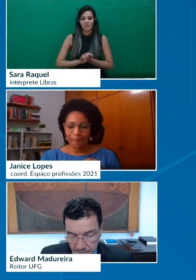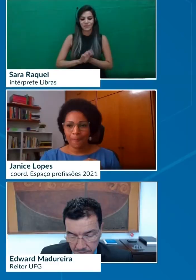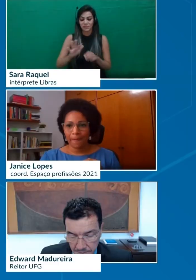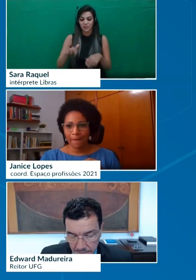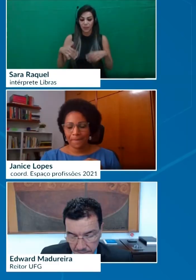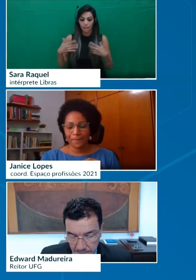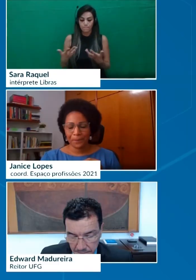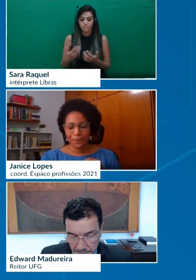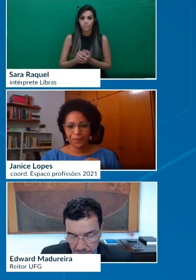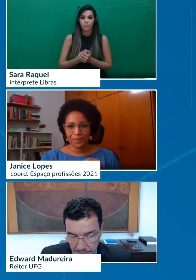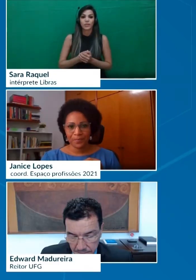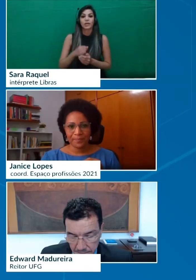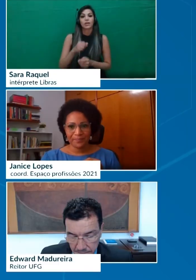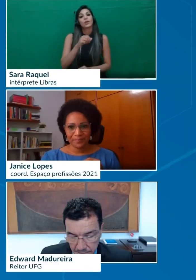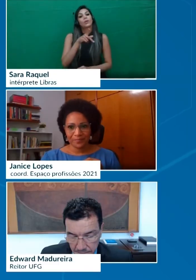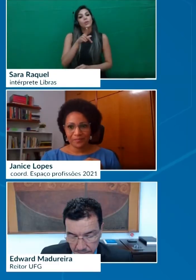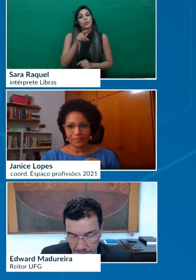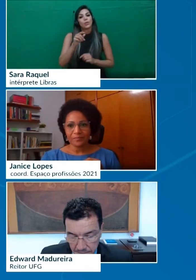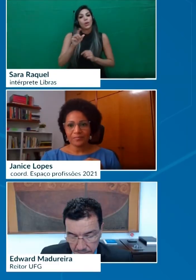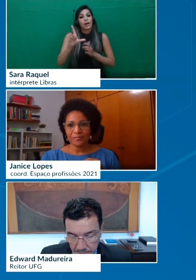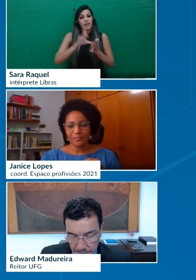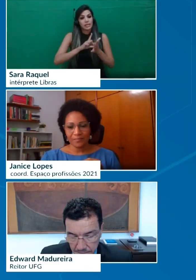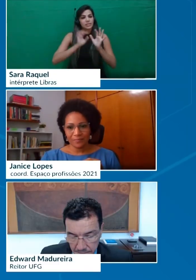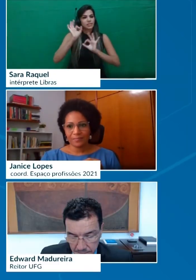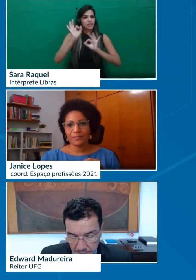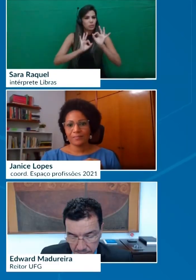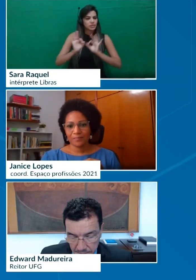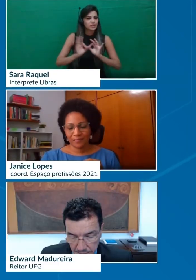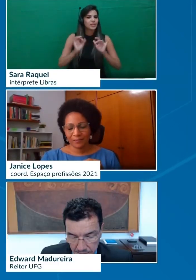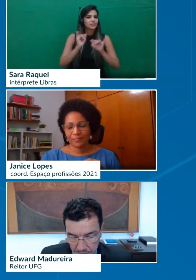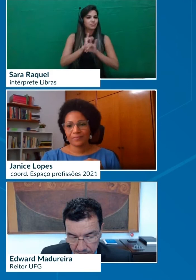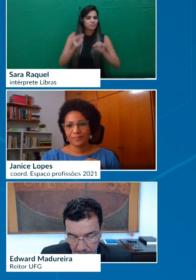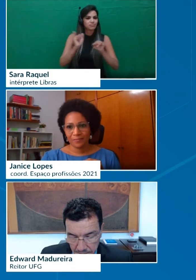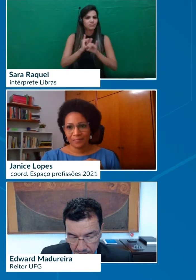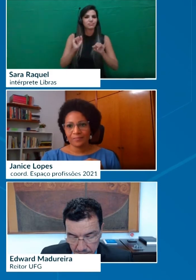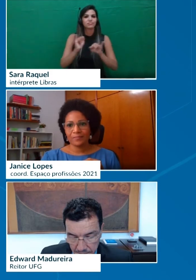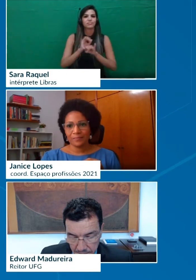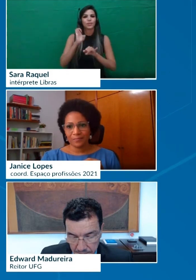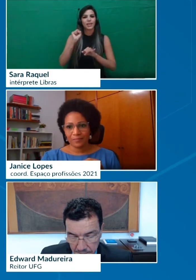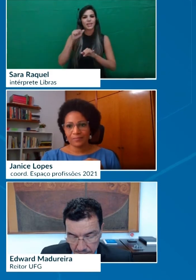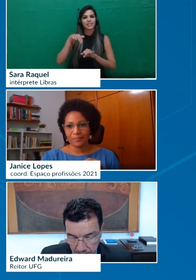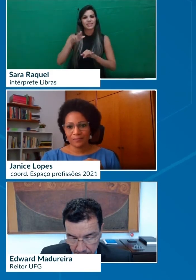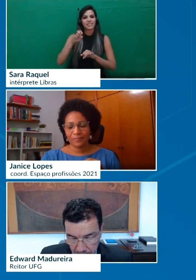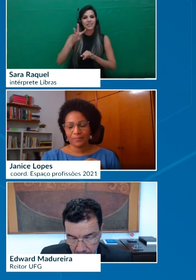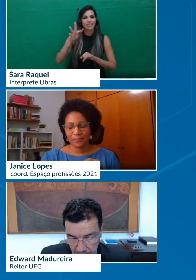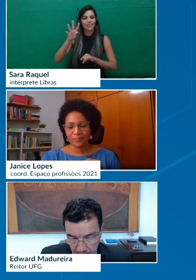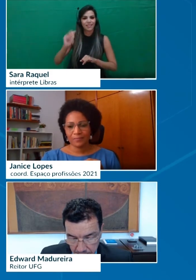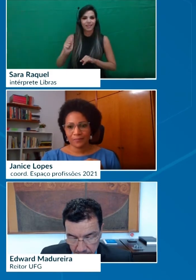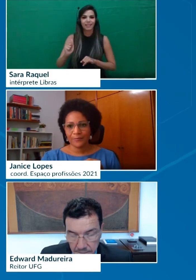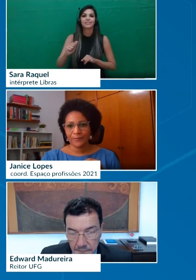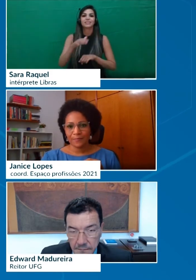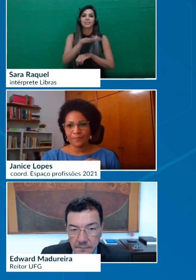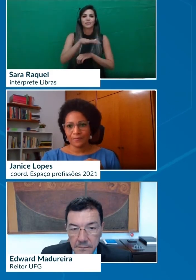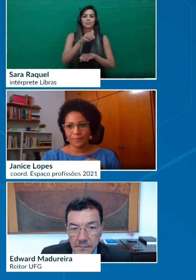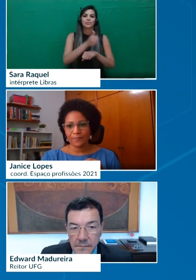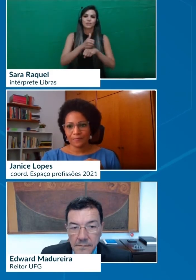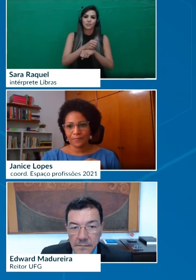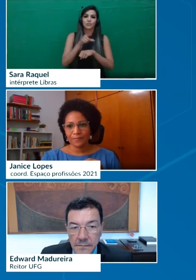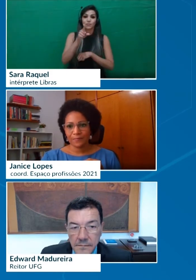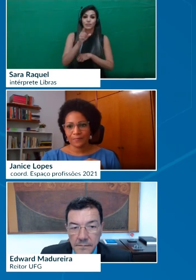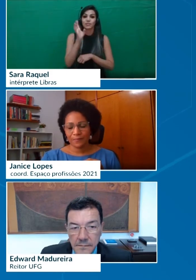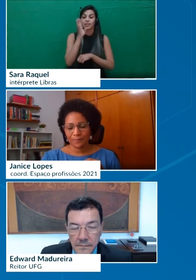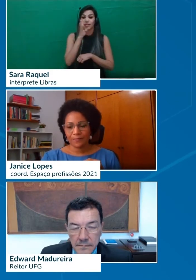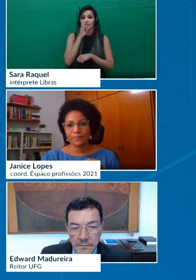do Espaço das Profissões, você assiste aqui na TV UFG de segunda a sexta-feira, a partir